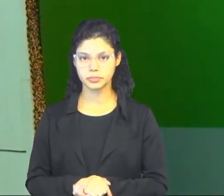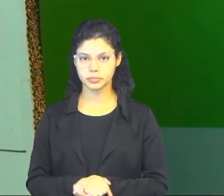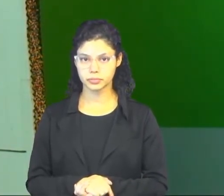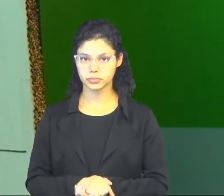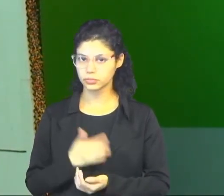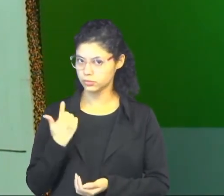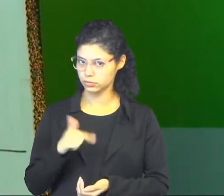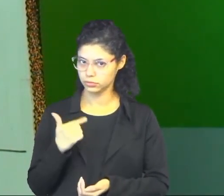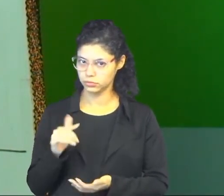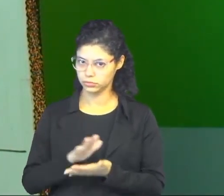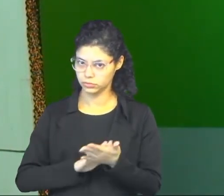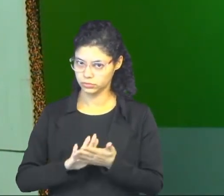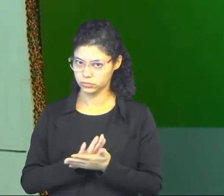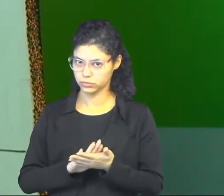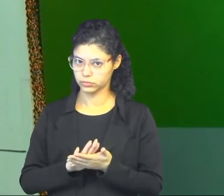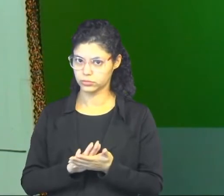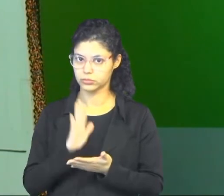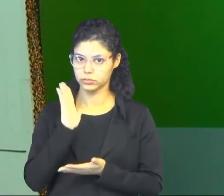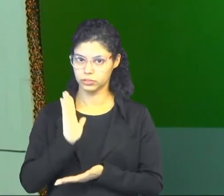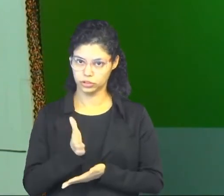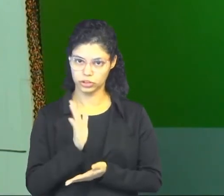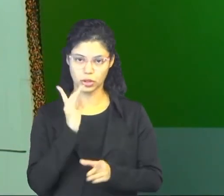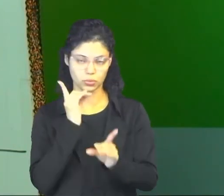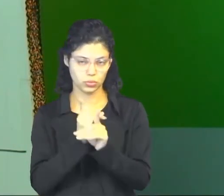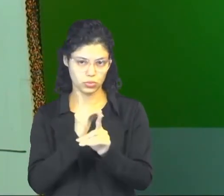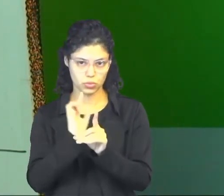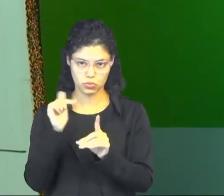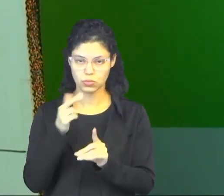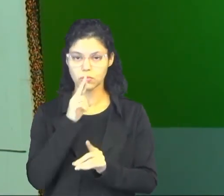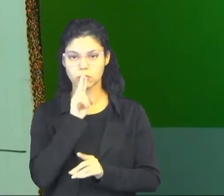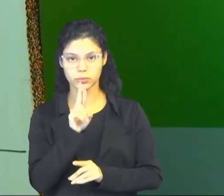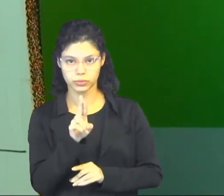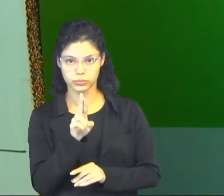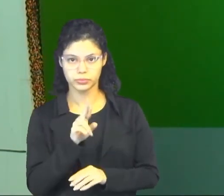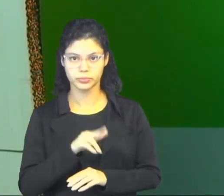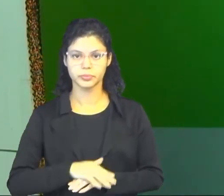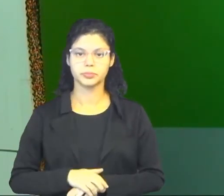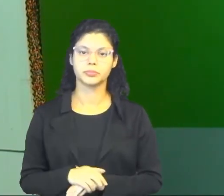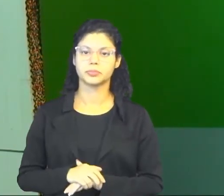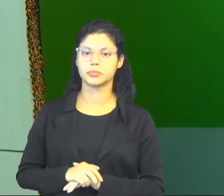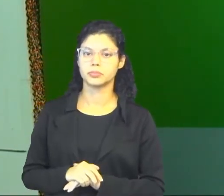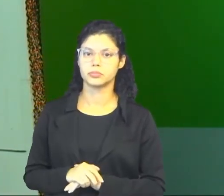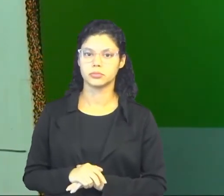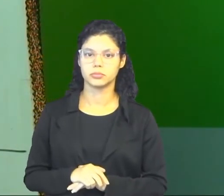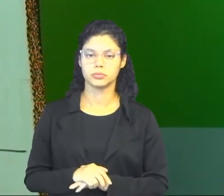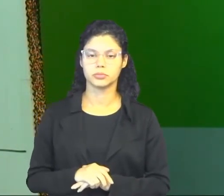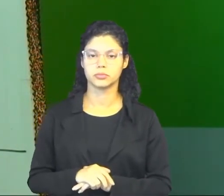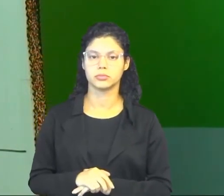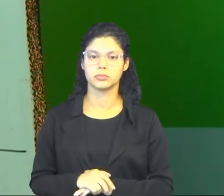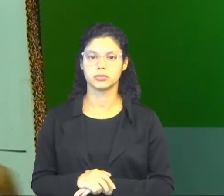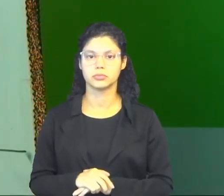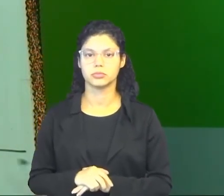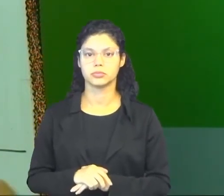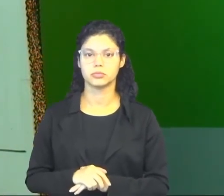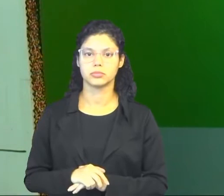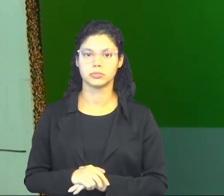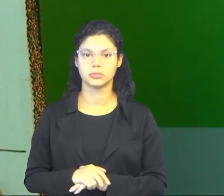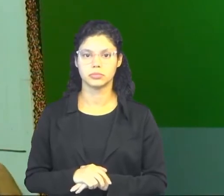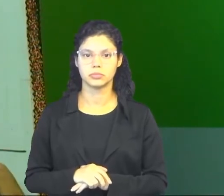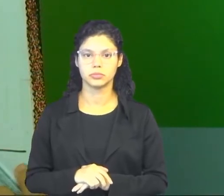não tinha passado das centenas, aqui eu já encontrei outra, entrei outra classe, né? Os milhar, ó.